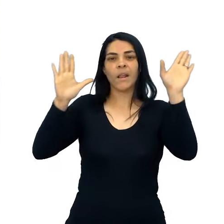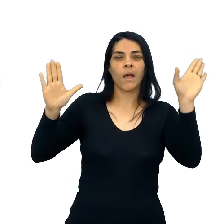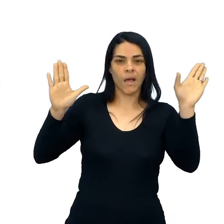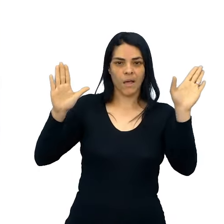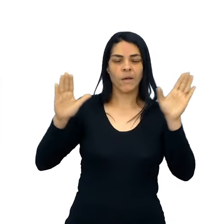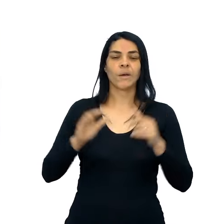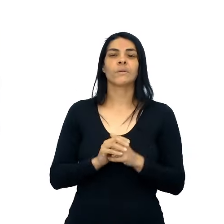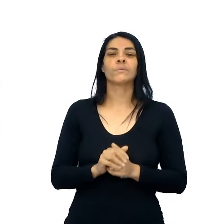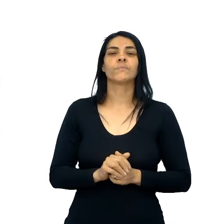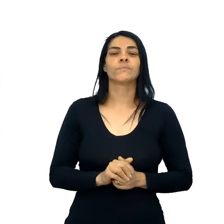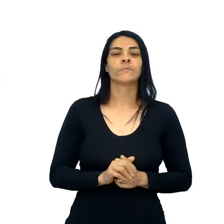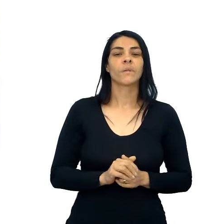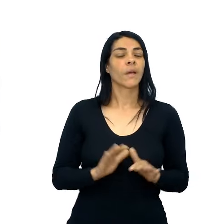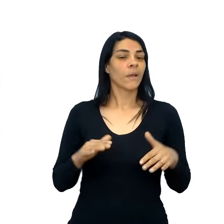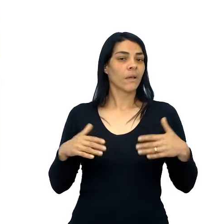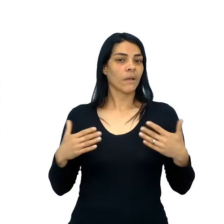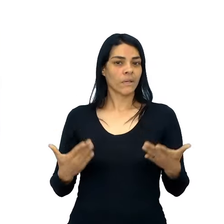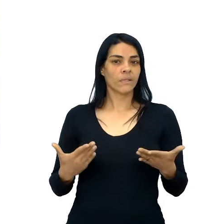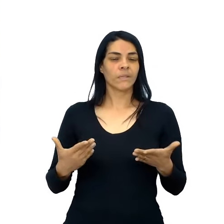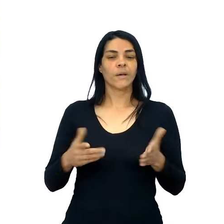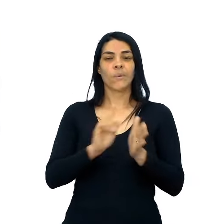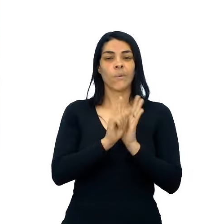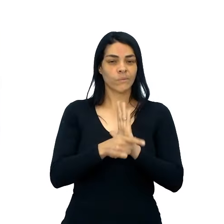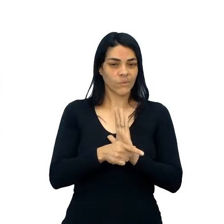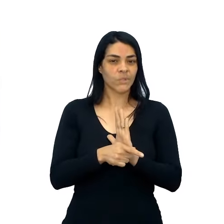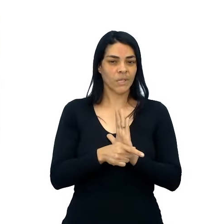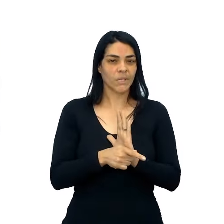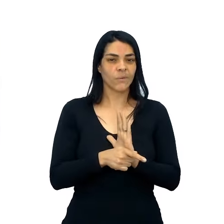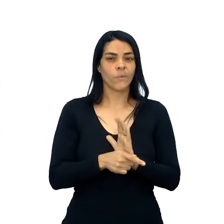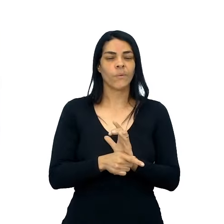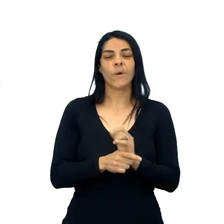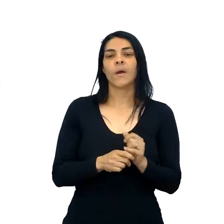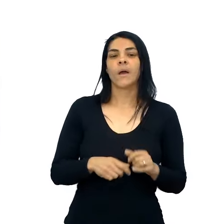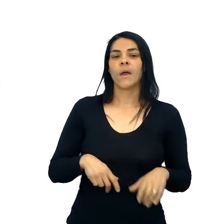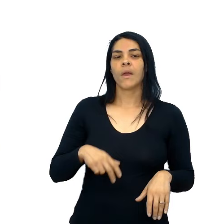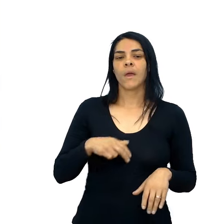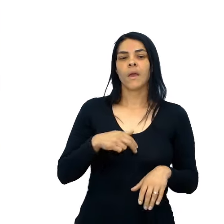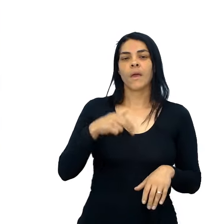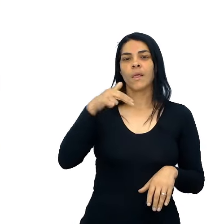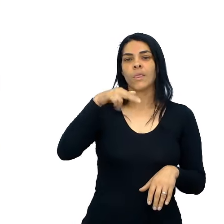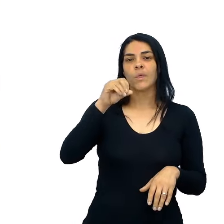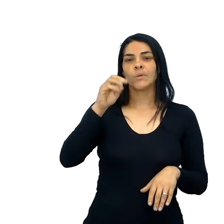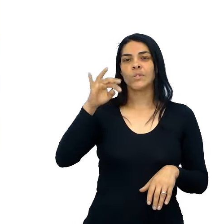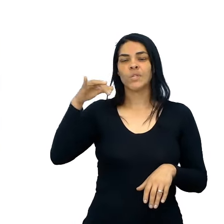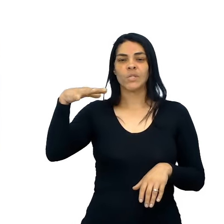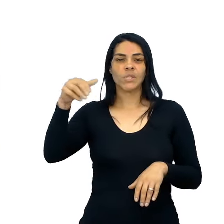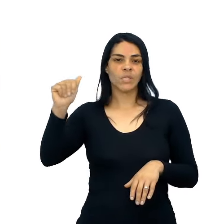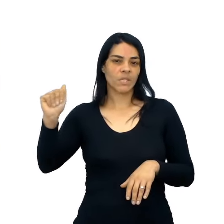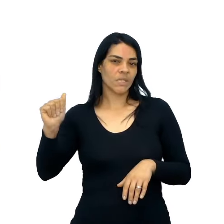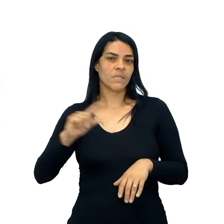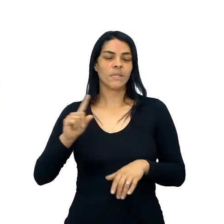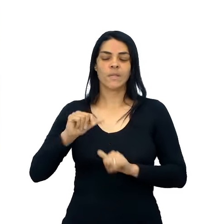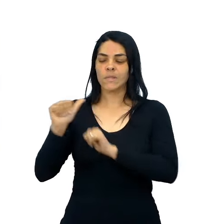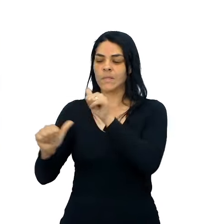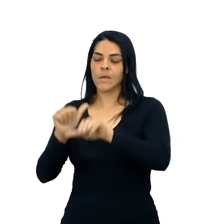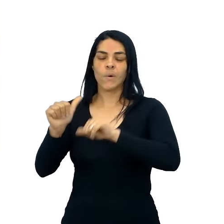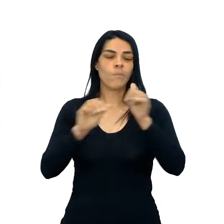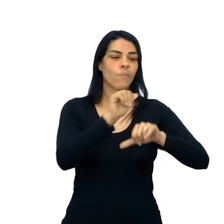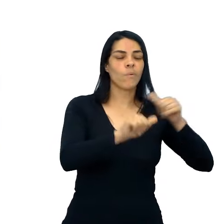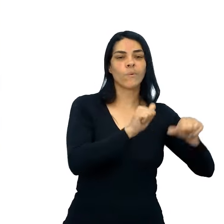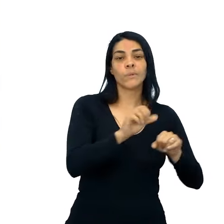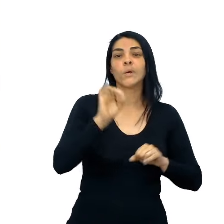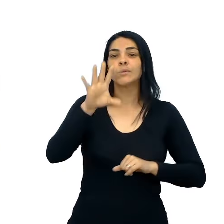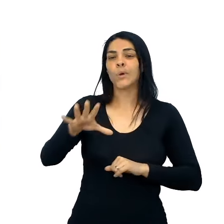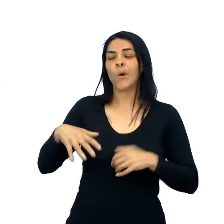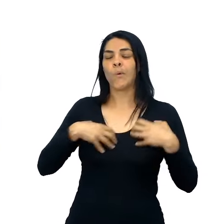gênero, não é? Então, a notícia, ela não muda de estrutura de um jornal para outro, de um veículo para outro. Ela muda a